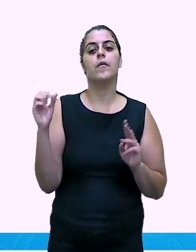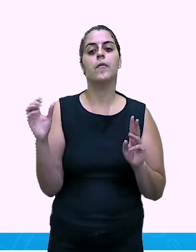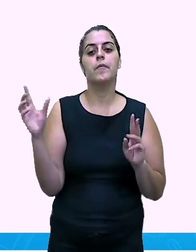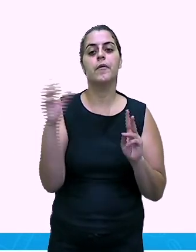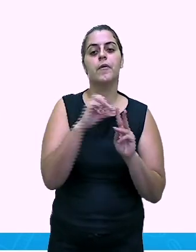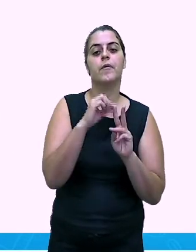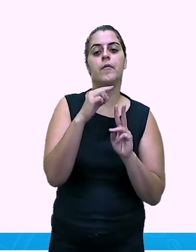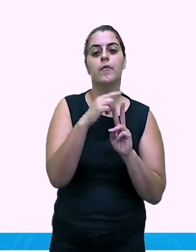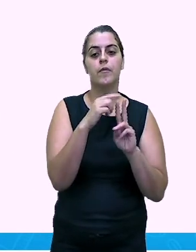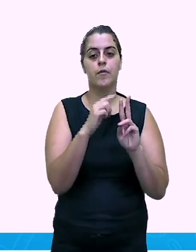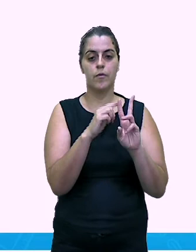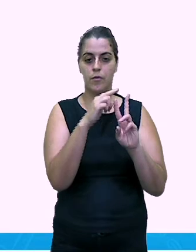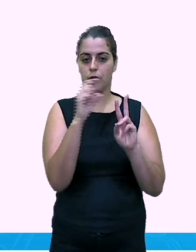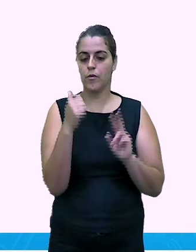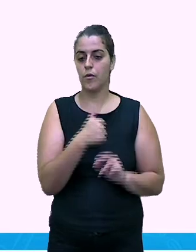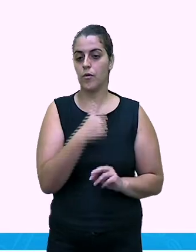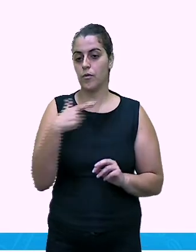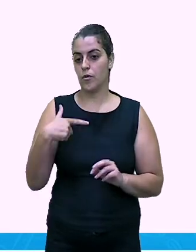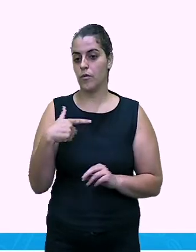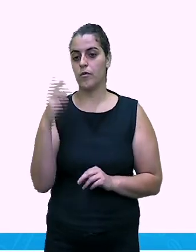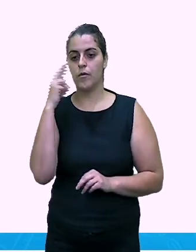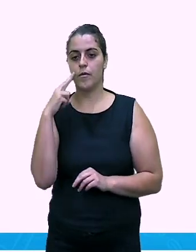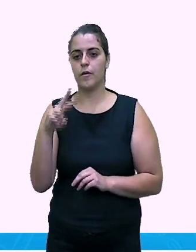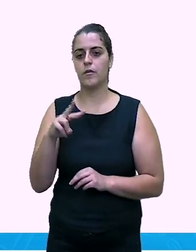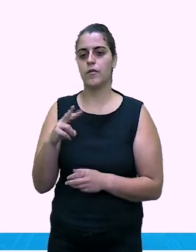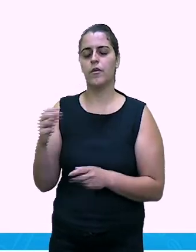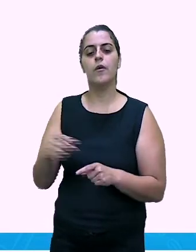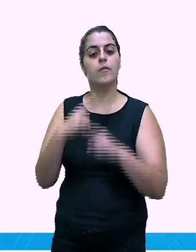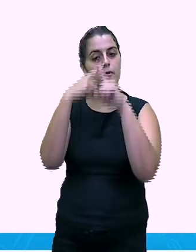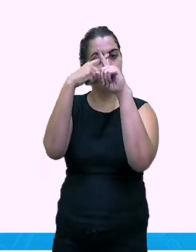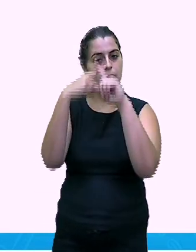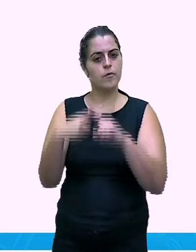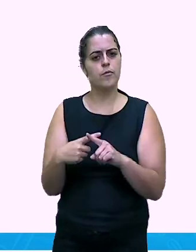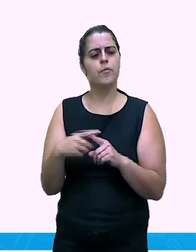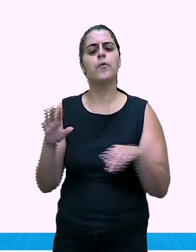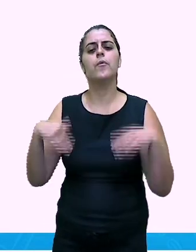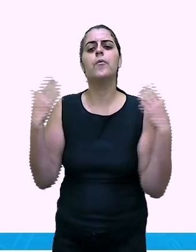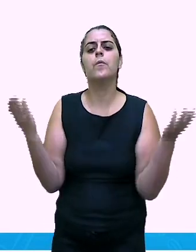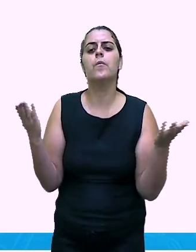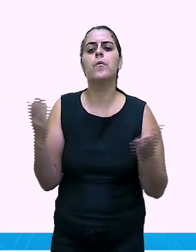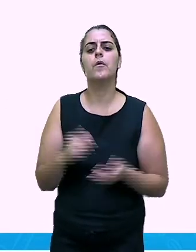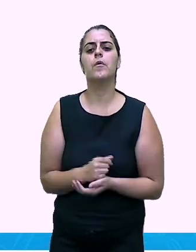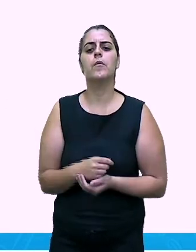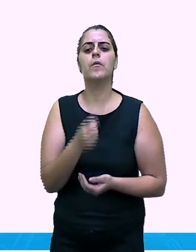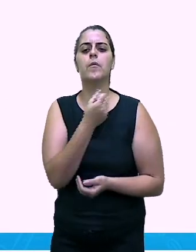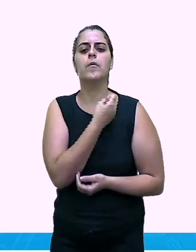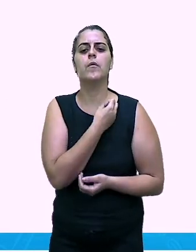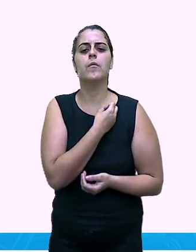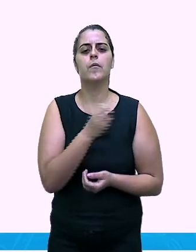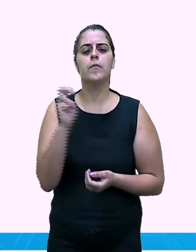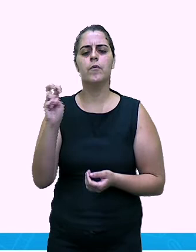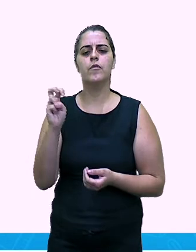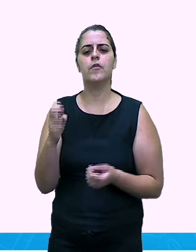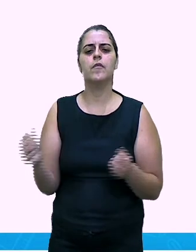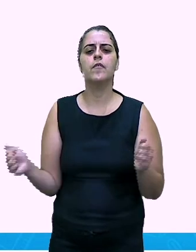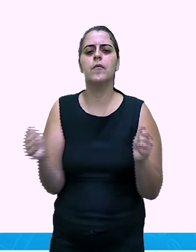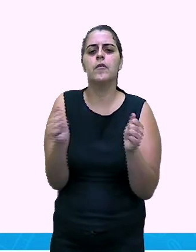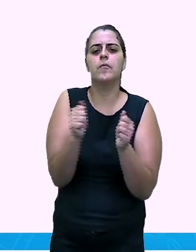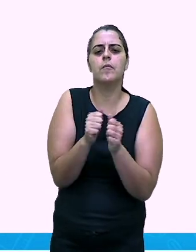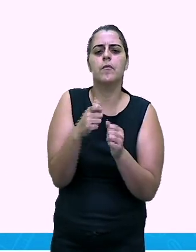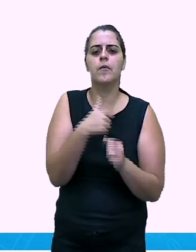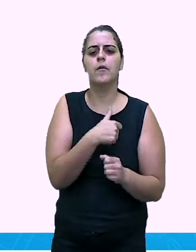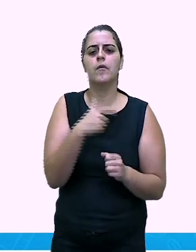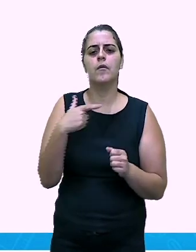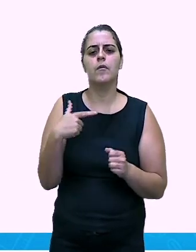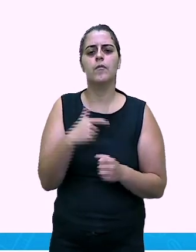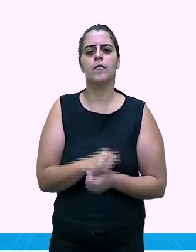gente analisa o número 12. Ao multiplicar qual número por 5, que vai aproximar de 12? Só